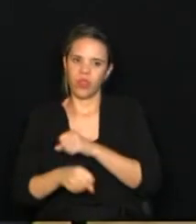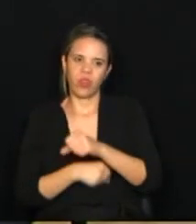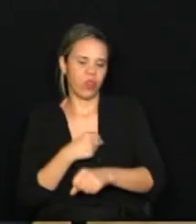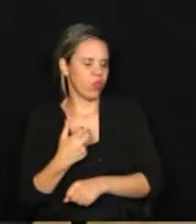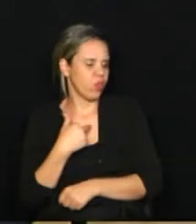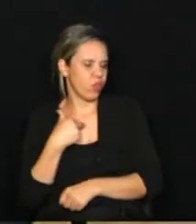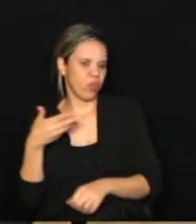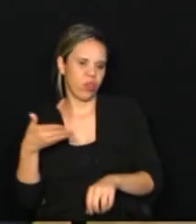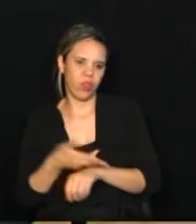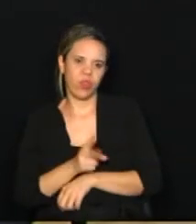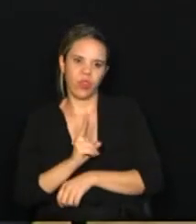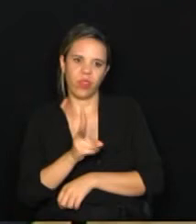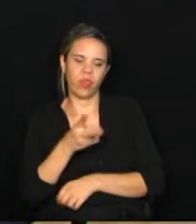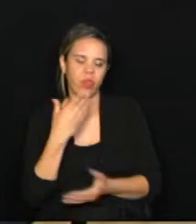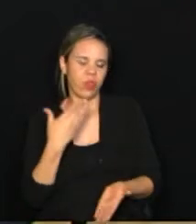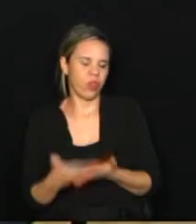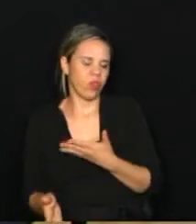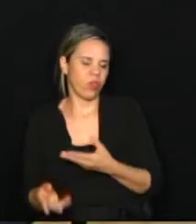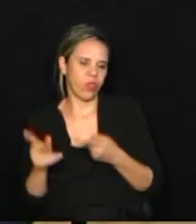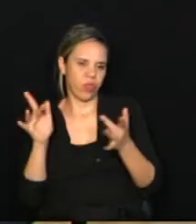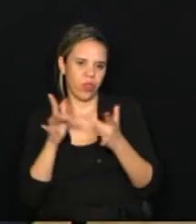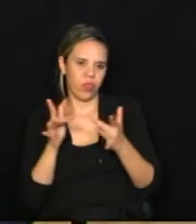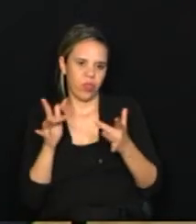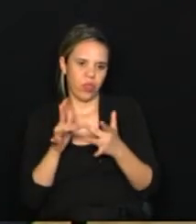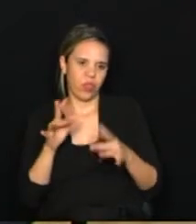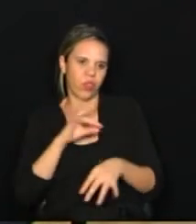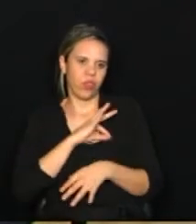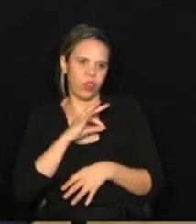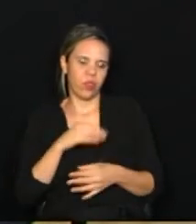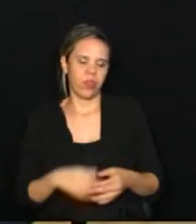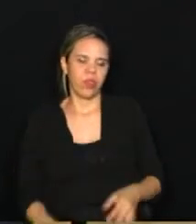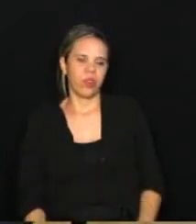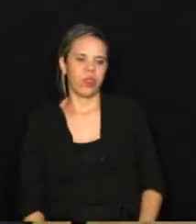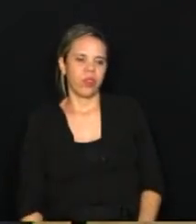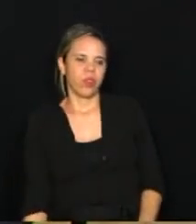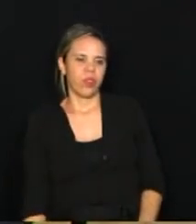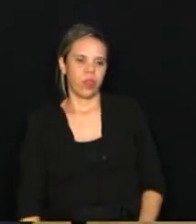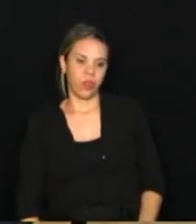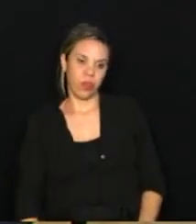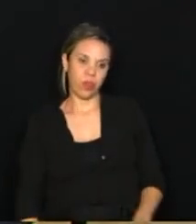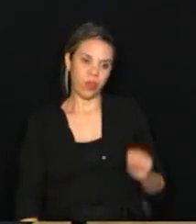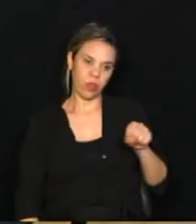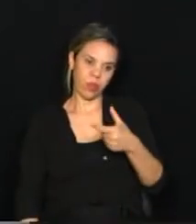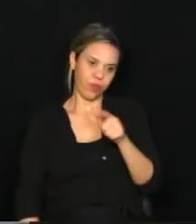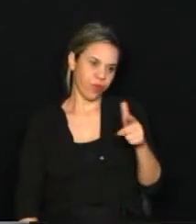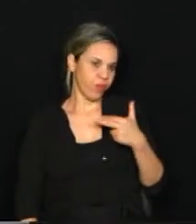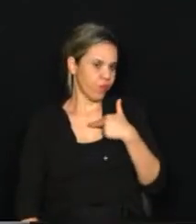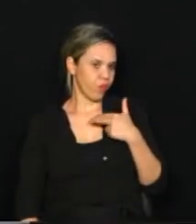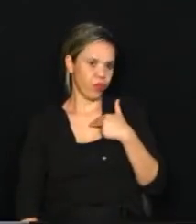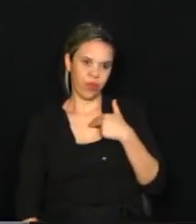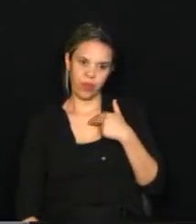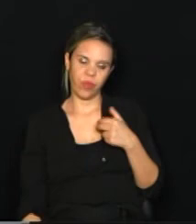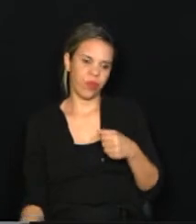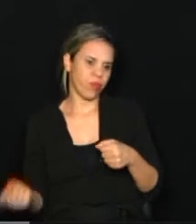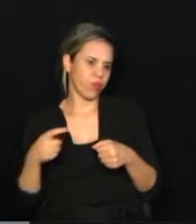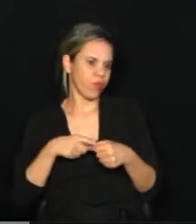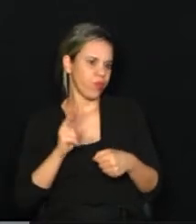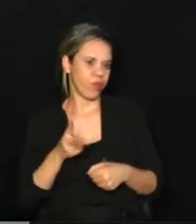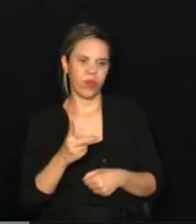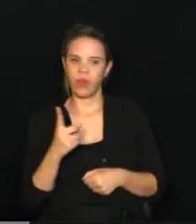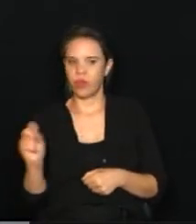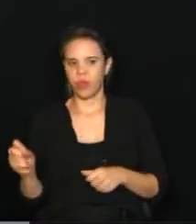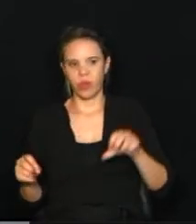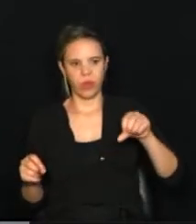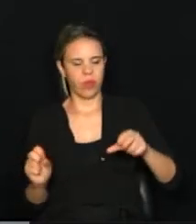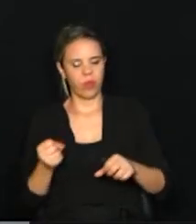anos, você perde o contato que você tinha, é isso? Não tem renovação, não tem como fazer 9, 10, é